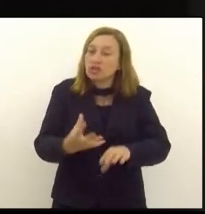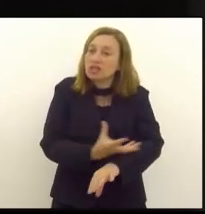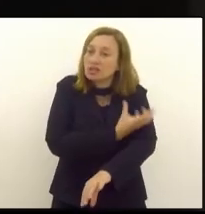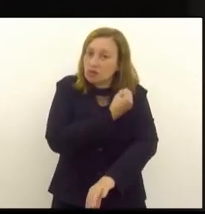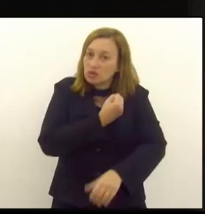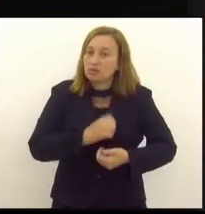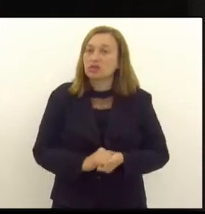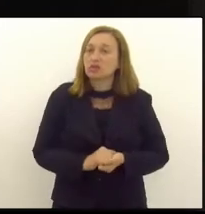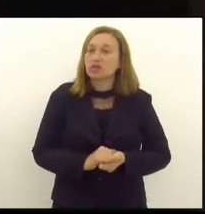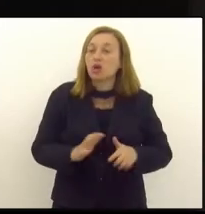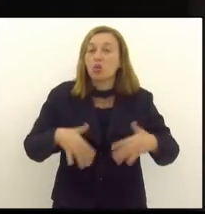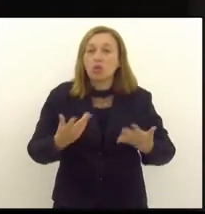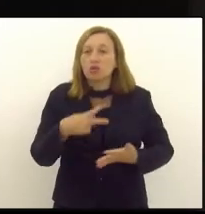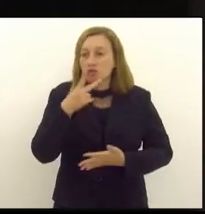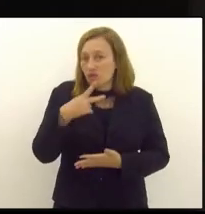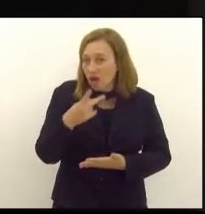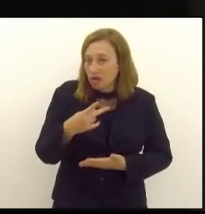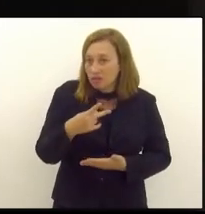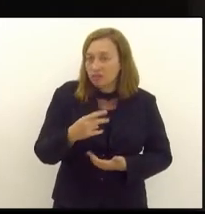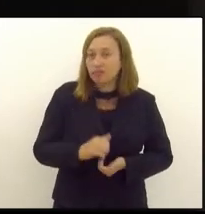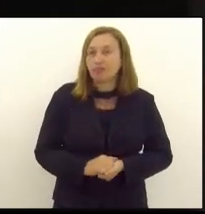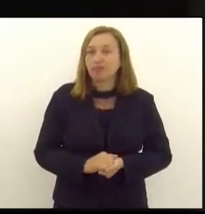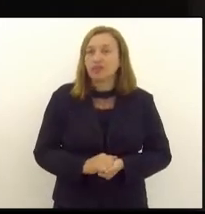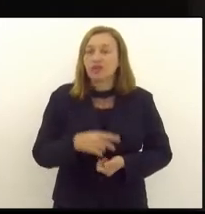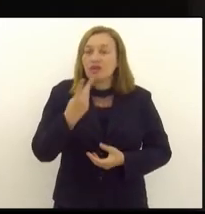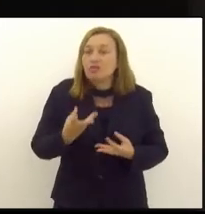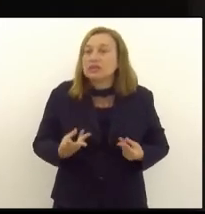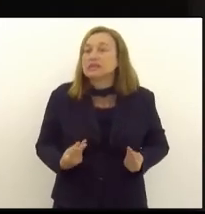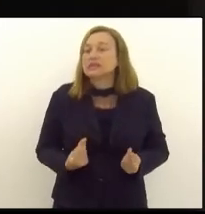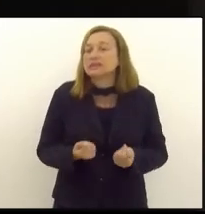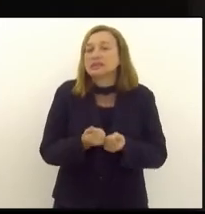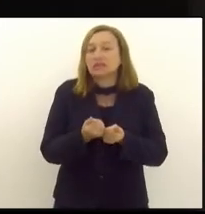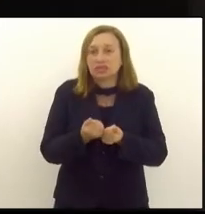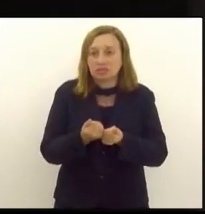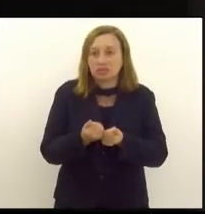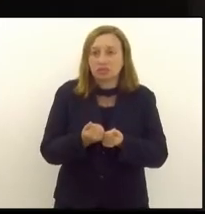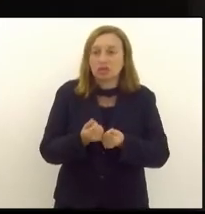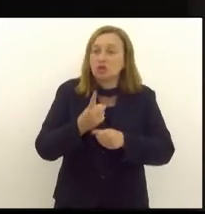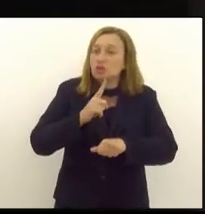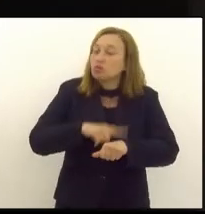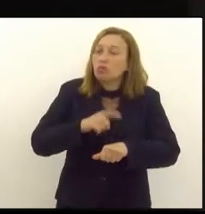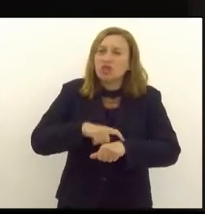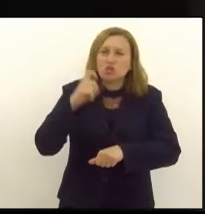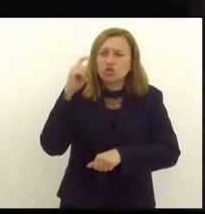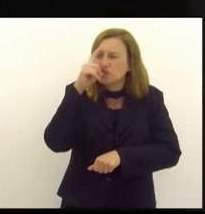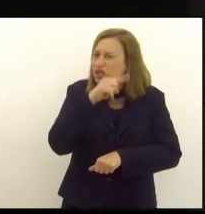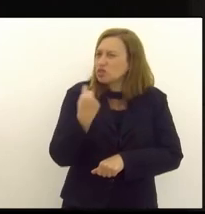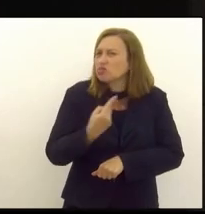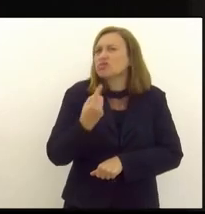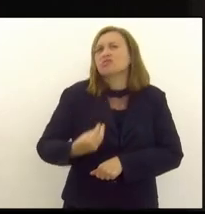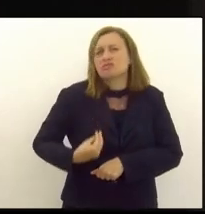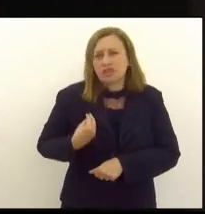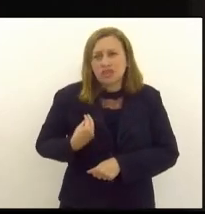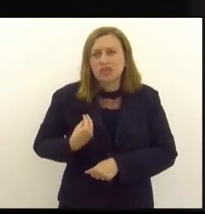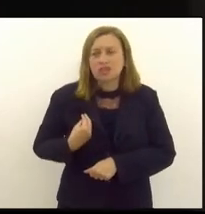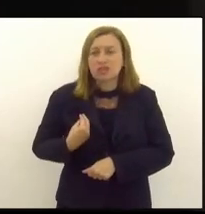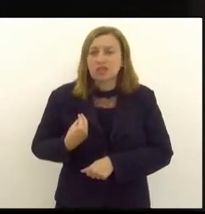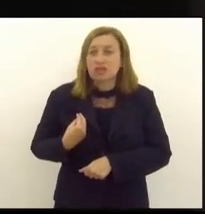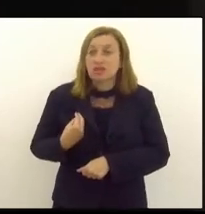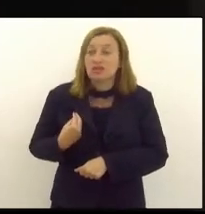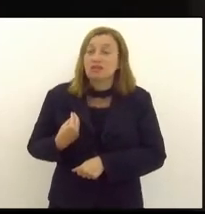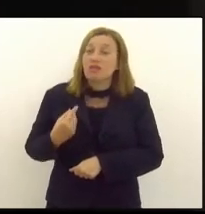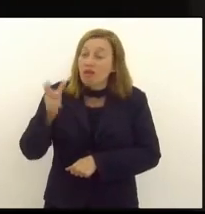emoções. E quando eu falo isso, eu falo pela sensibilidade que, no momento difícil de nossas vidas, ela